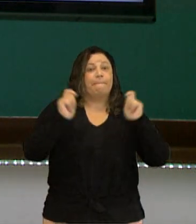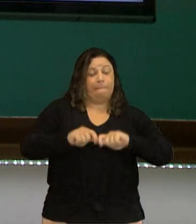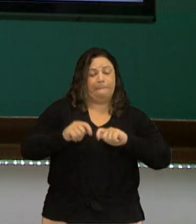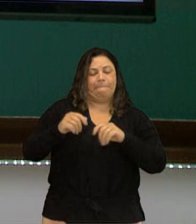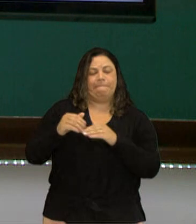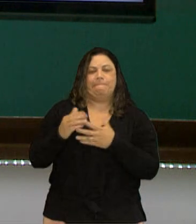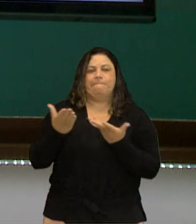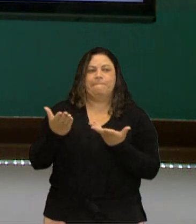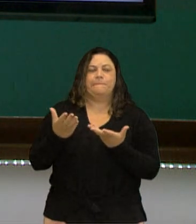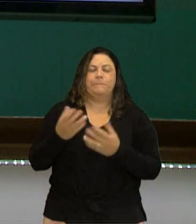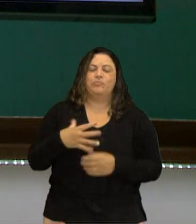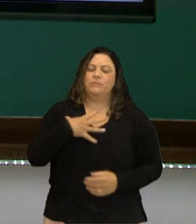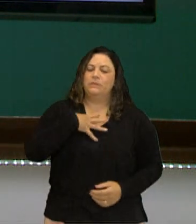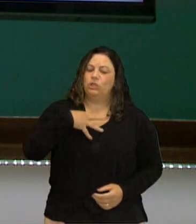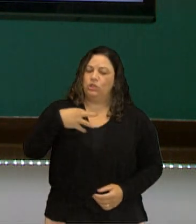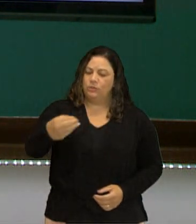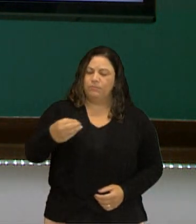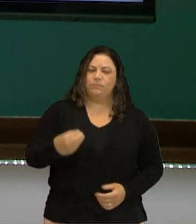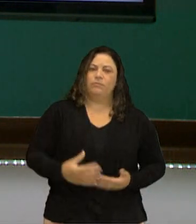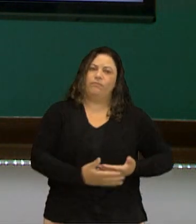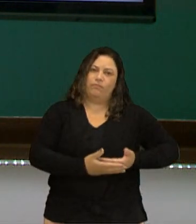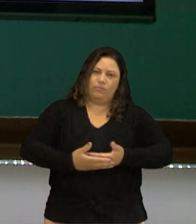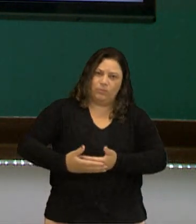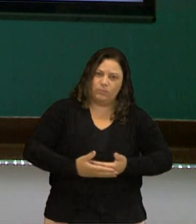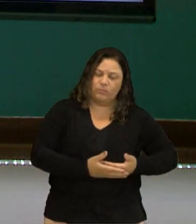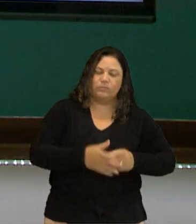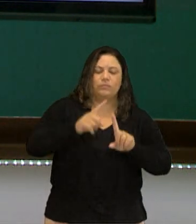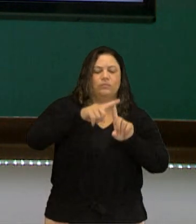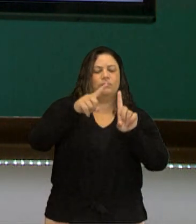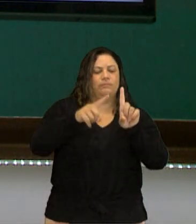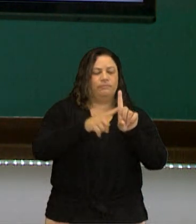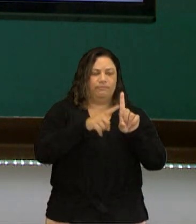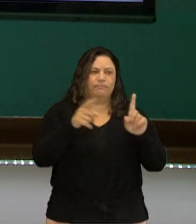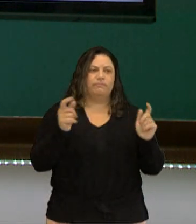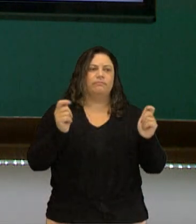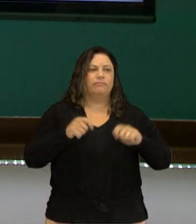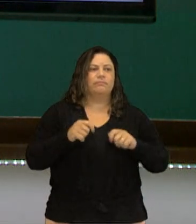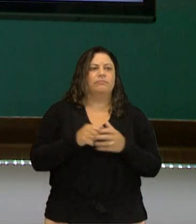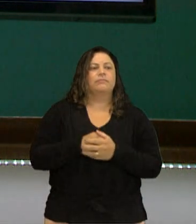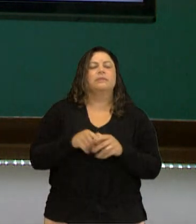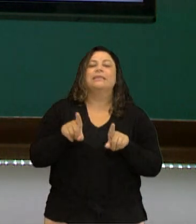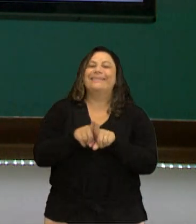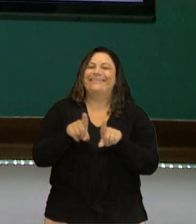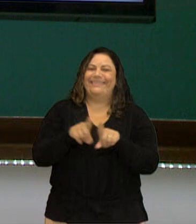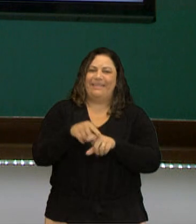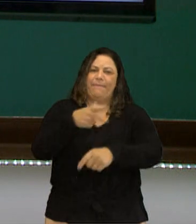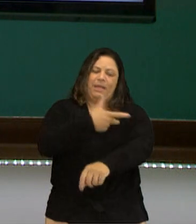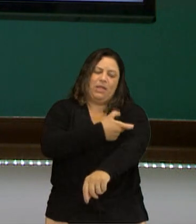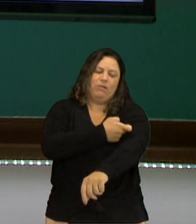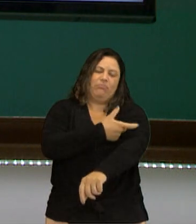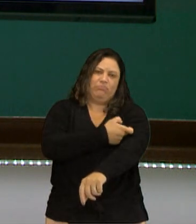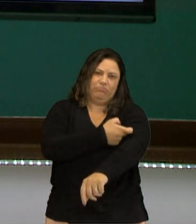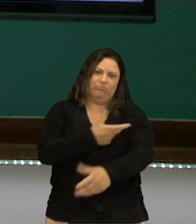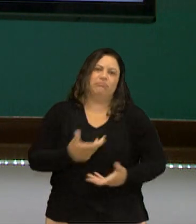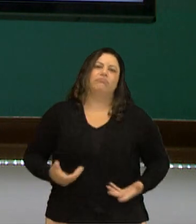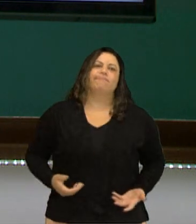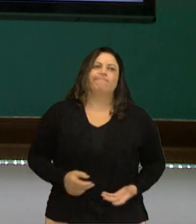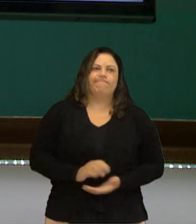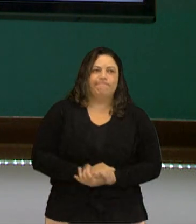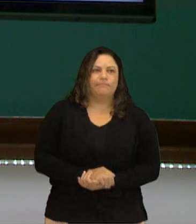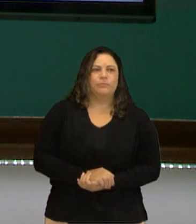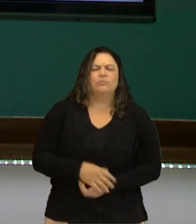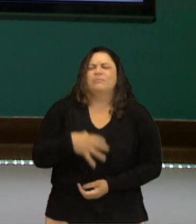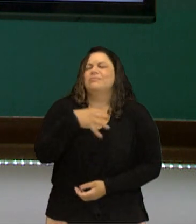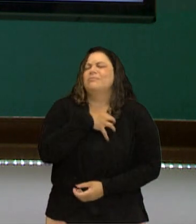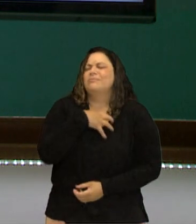de mãe para filha, ou filho, na gestação e transfusão sanguínea. Sintomas